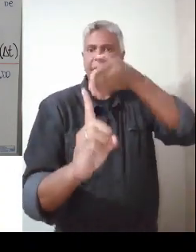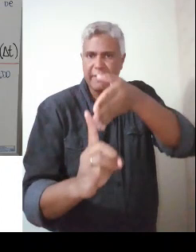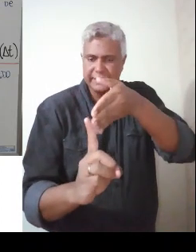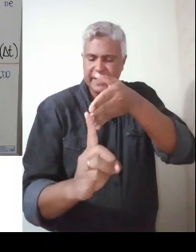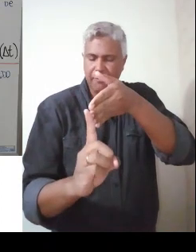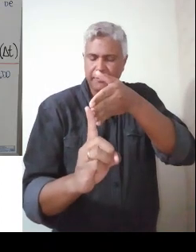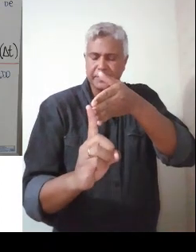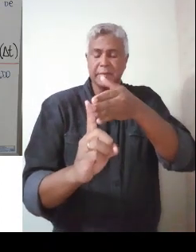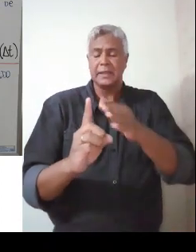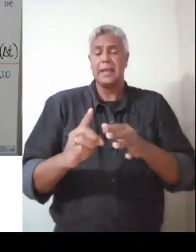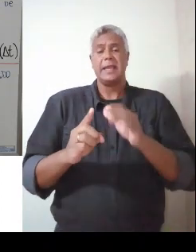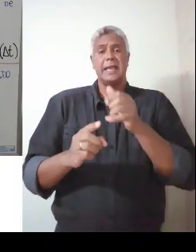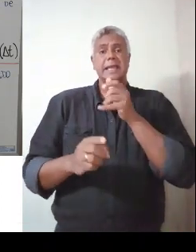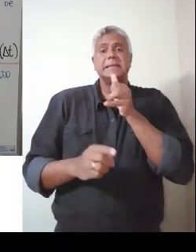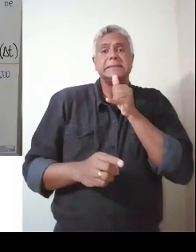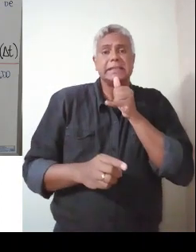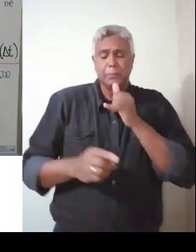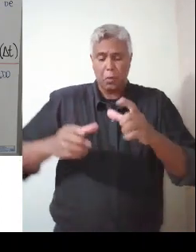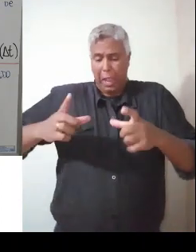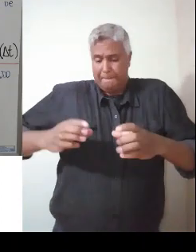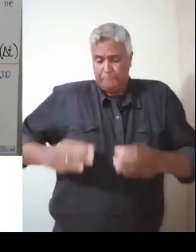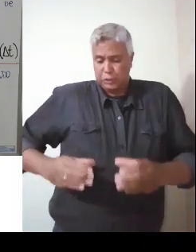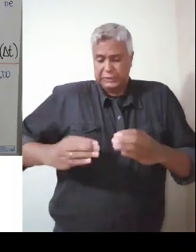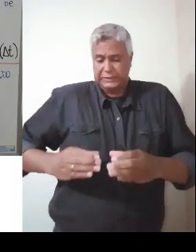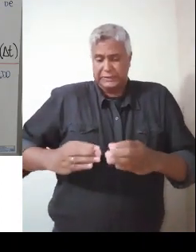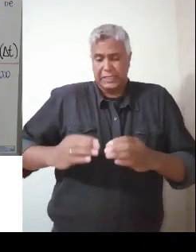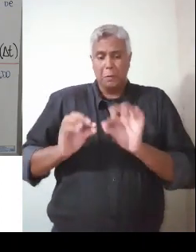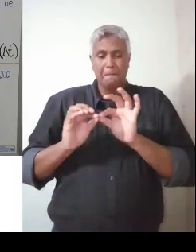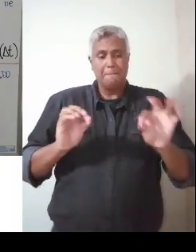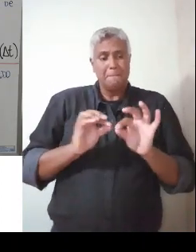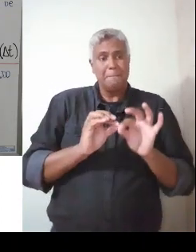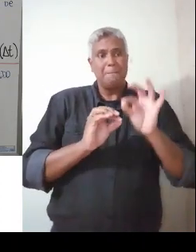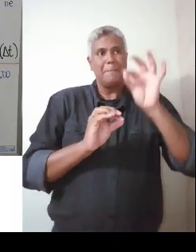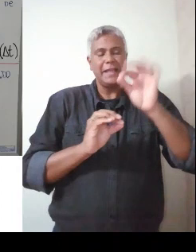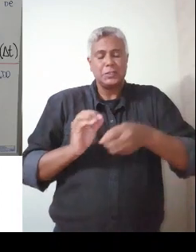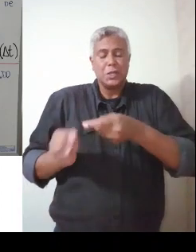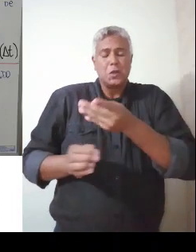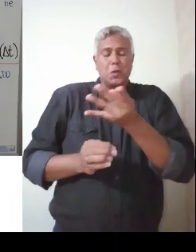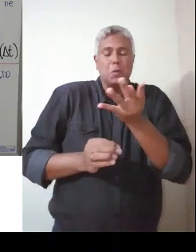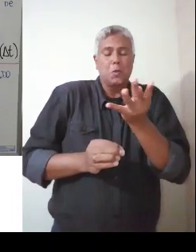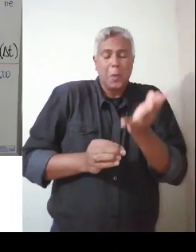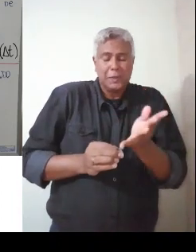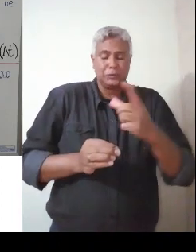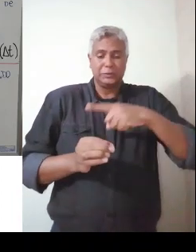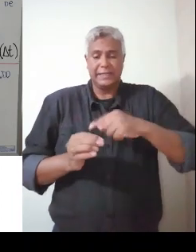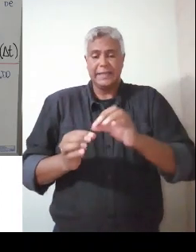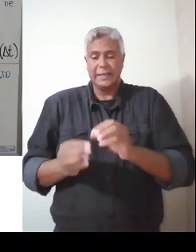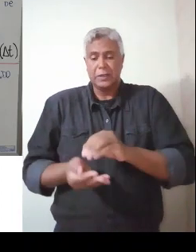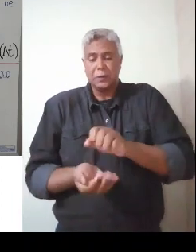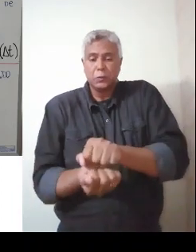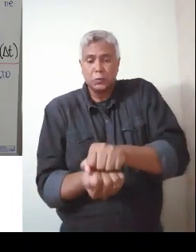posição mede quantos metros ou quantas unidades de medida de comprimento